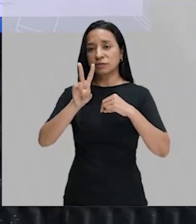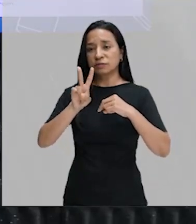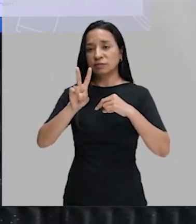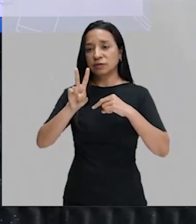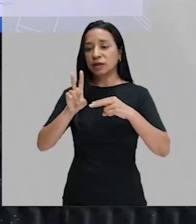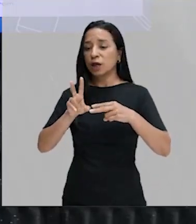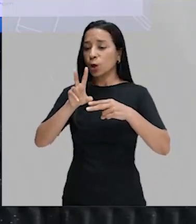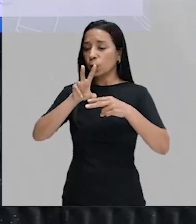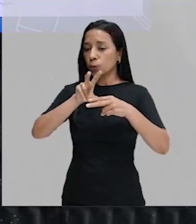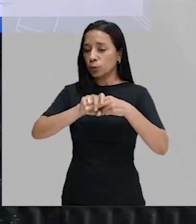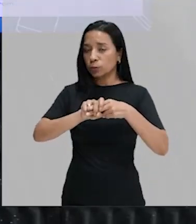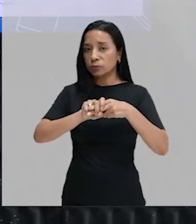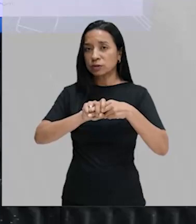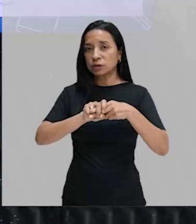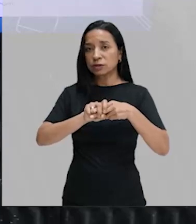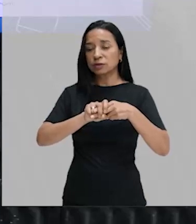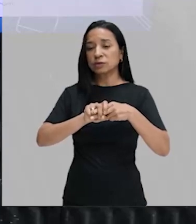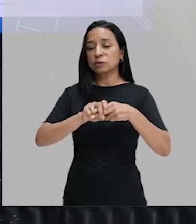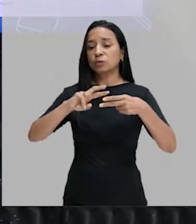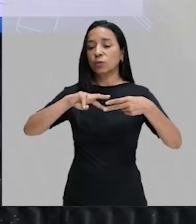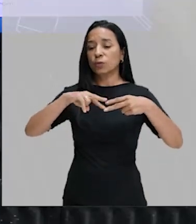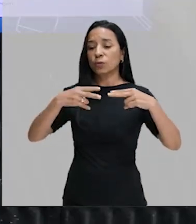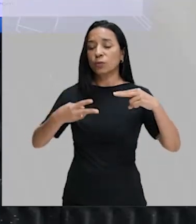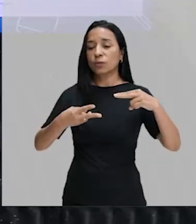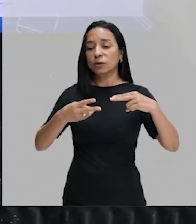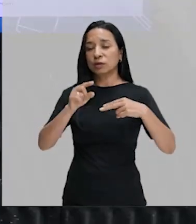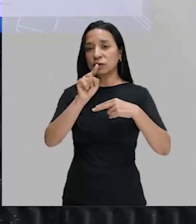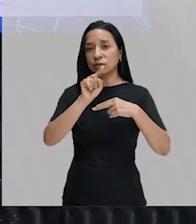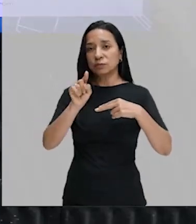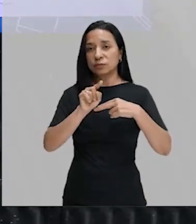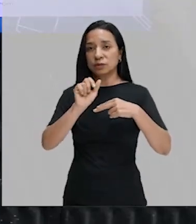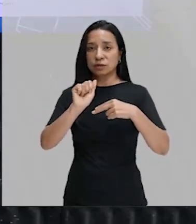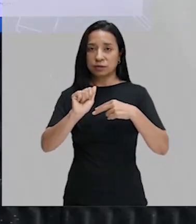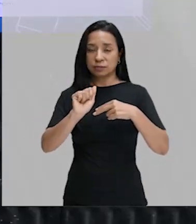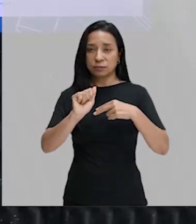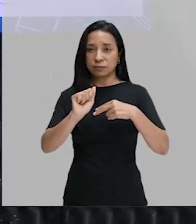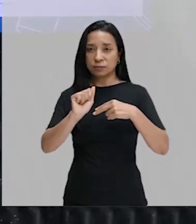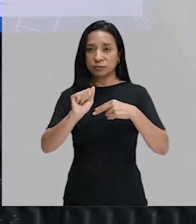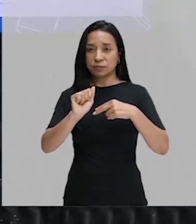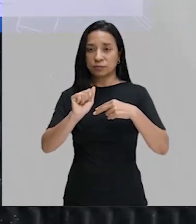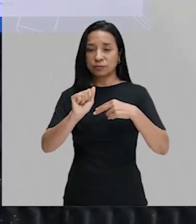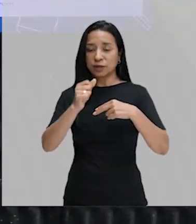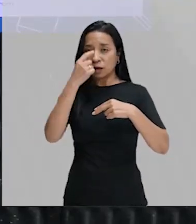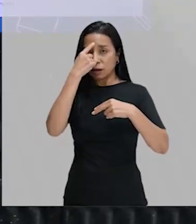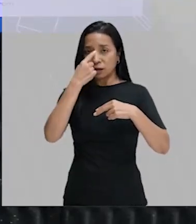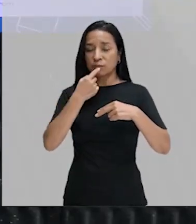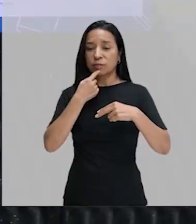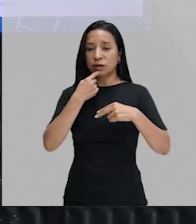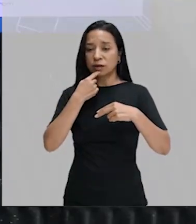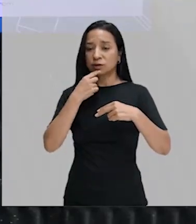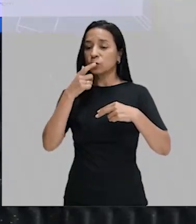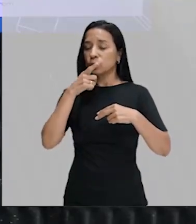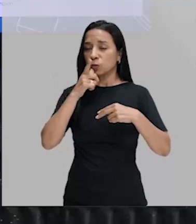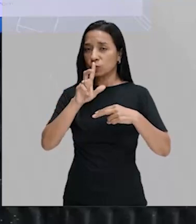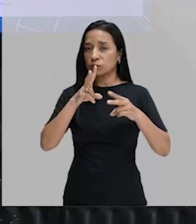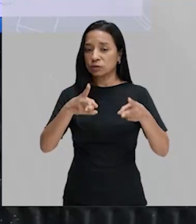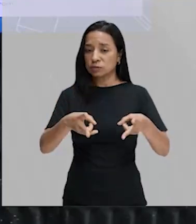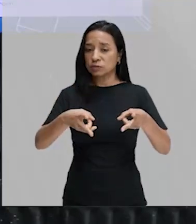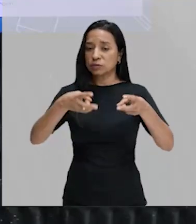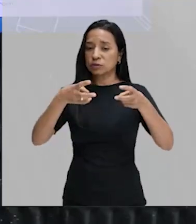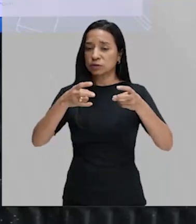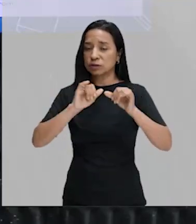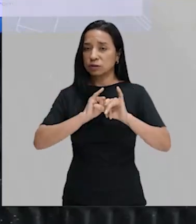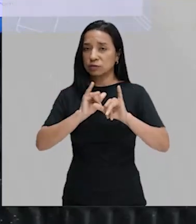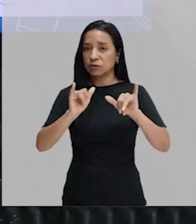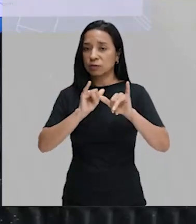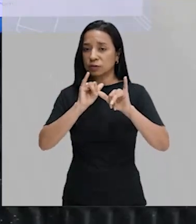ZA. Eu já estou conseguindo, dessa imagem, extrair algumas informações, tá? Tem mais